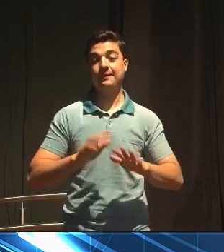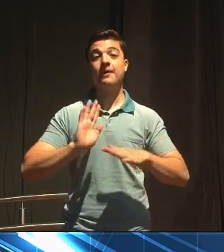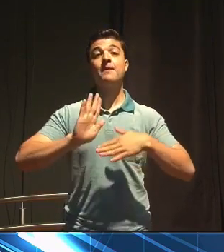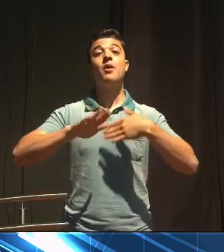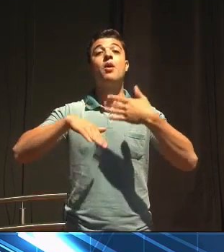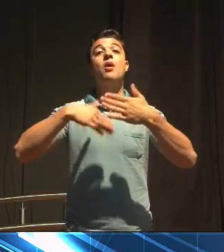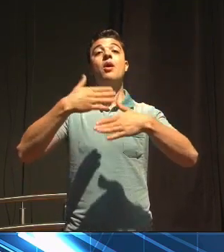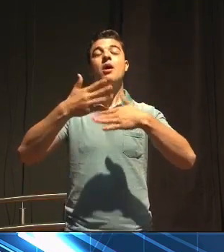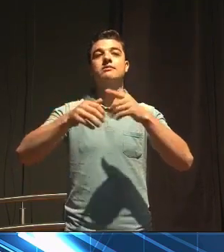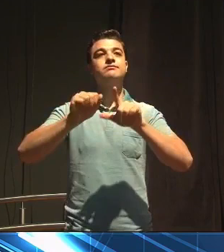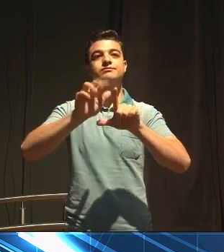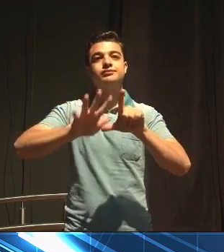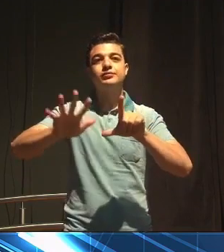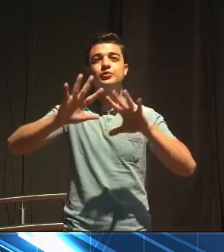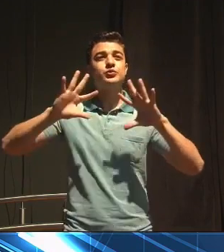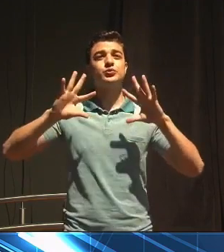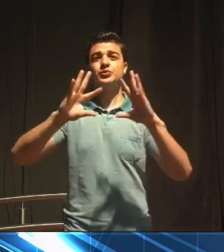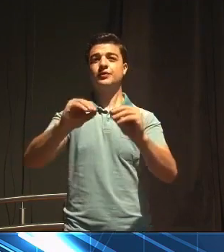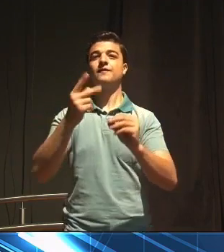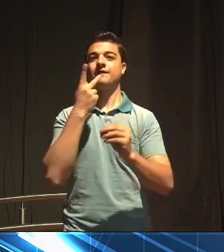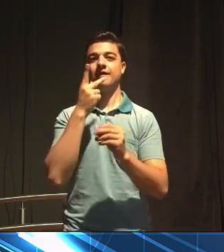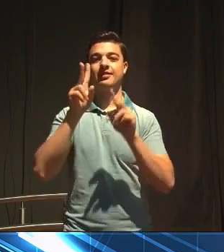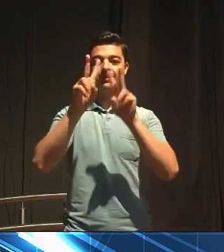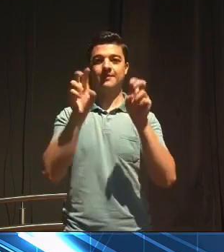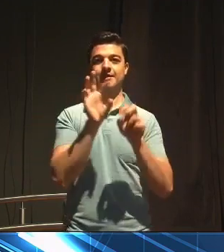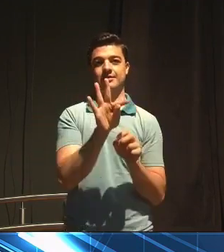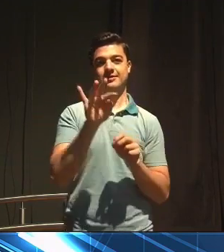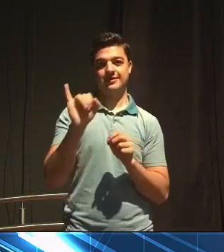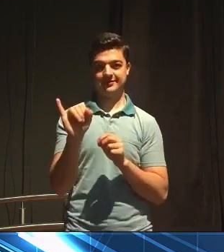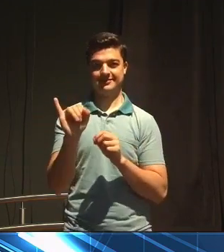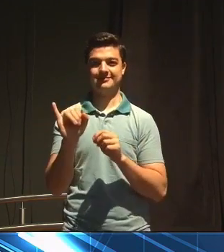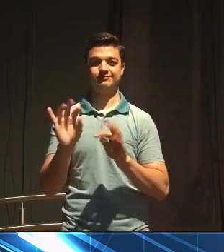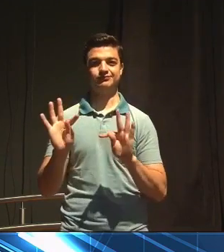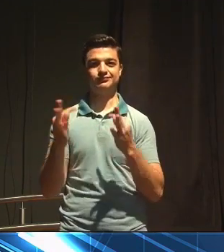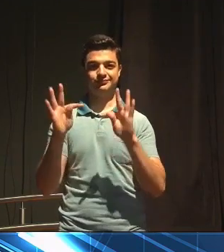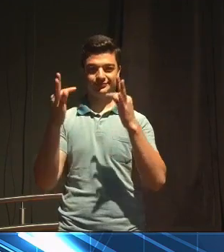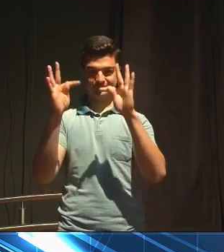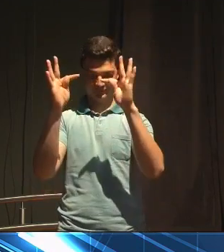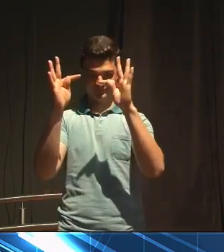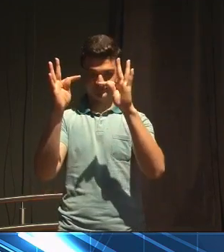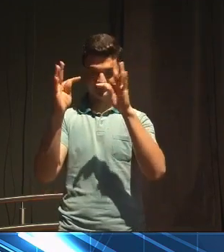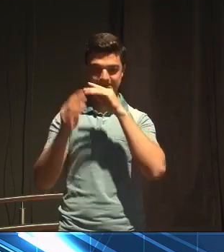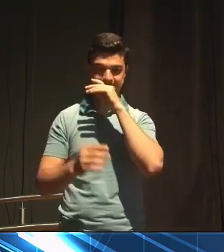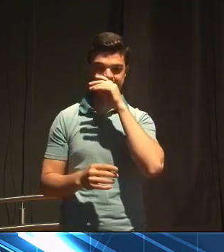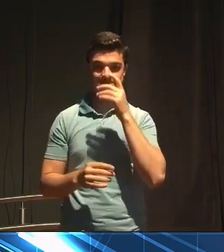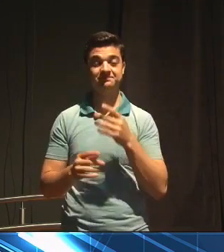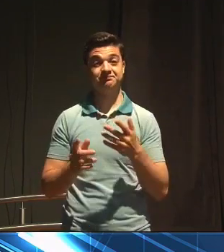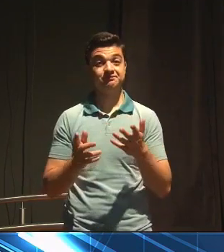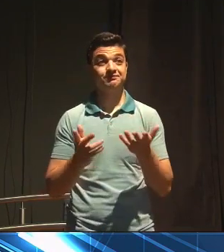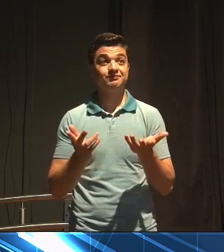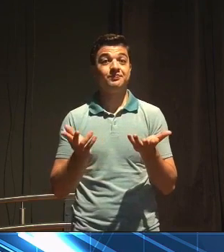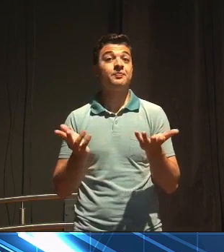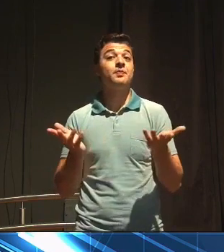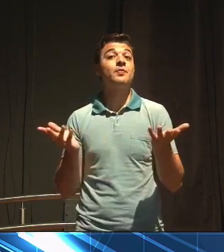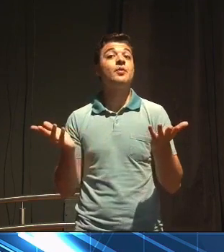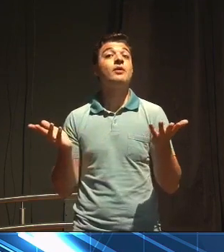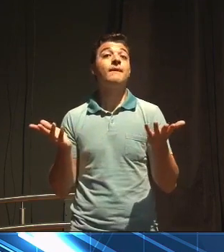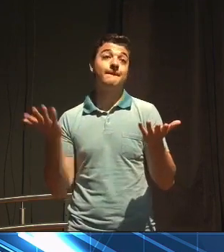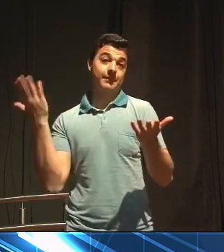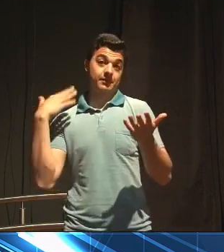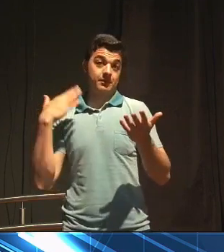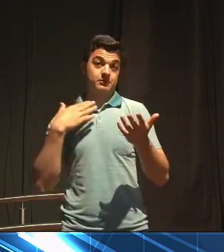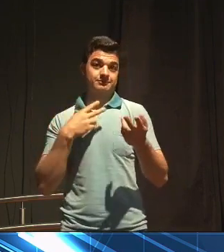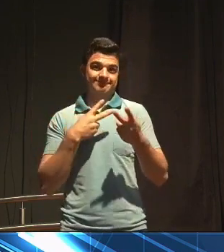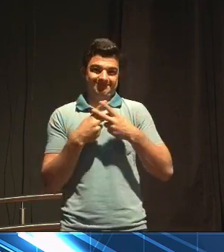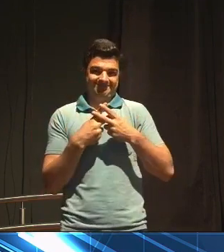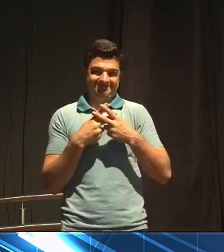falava disso. Estudo mostra que a pandemia intensificou o uso das tecnologias digitais. É lógico, a gente não pode mais sair de casa, não pode abraçar. O que